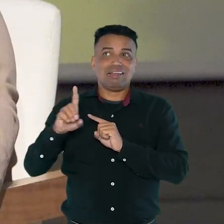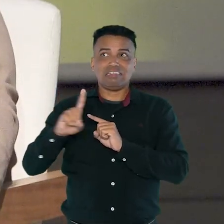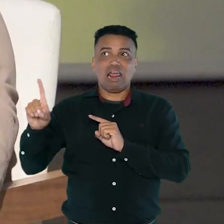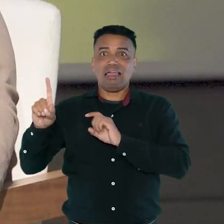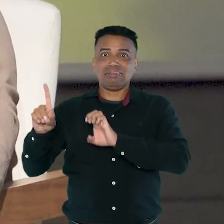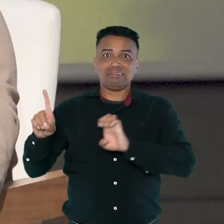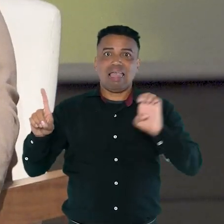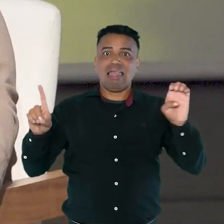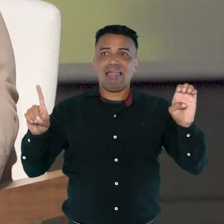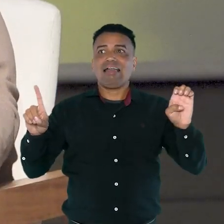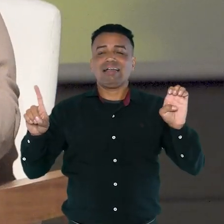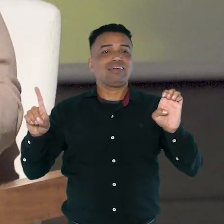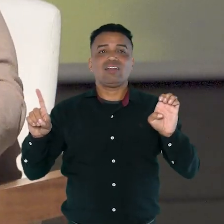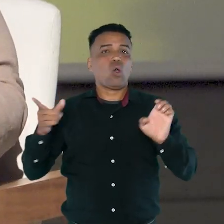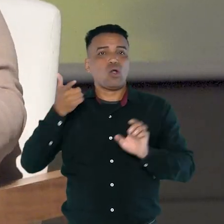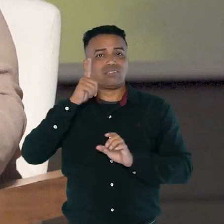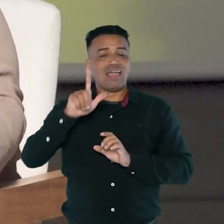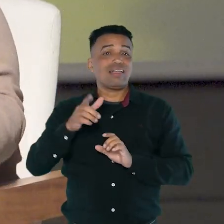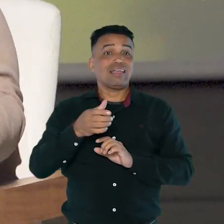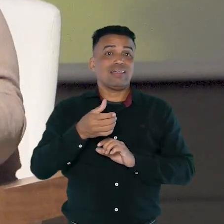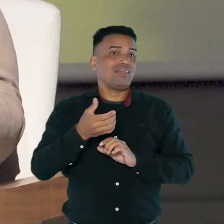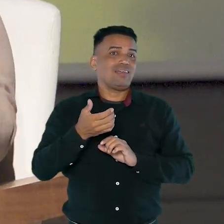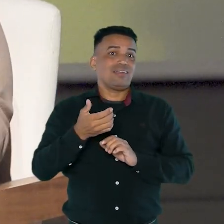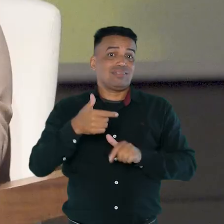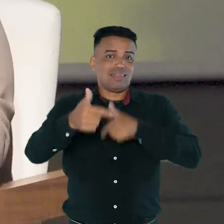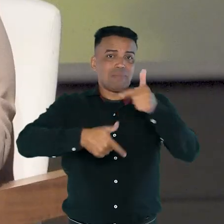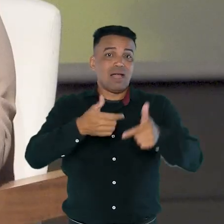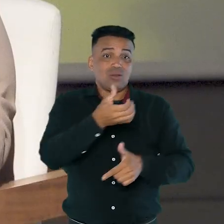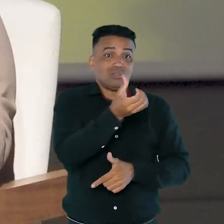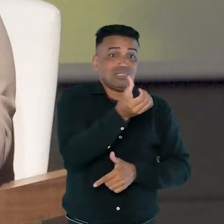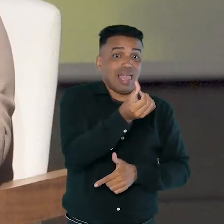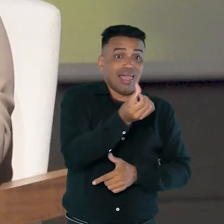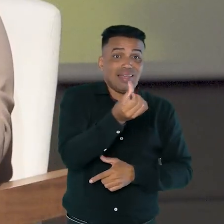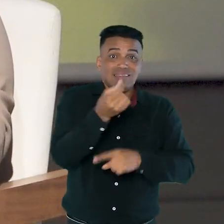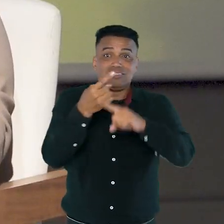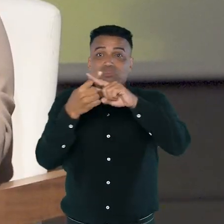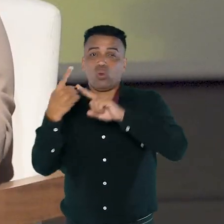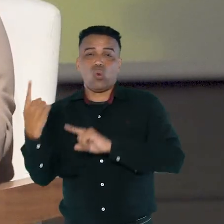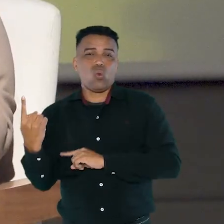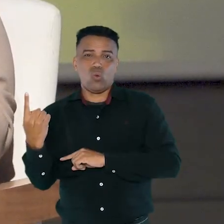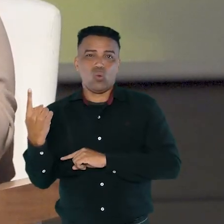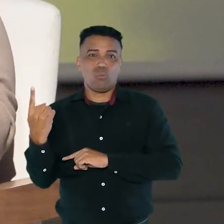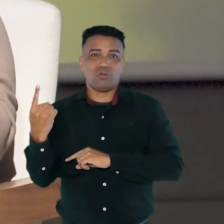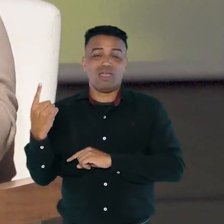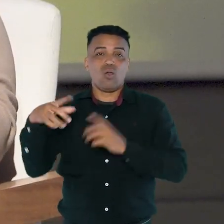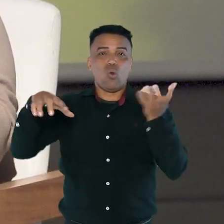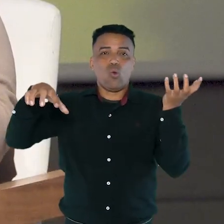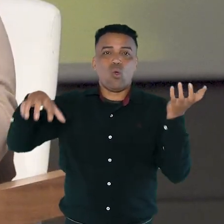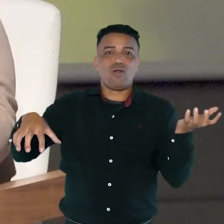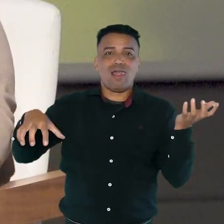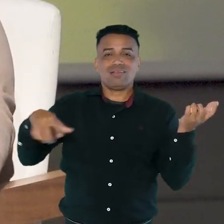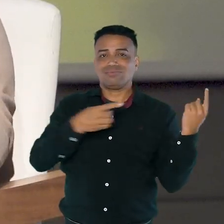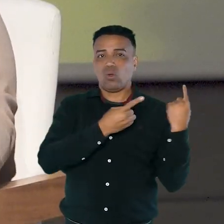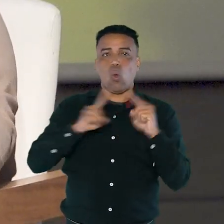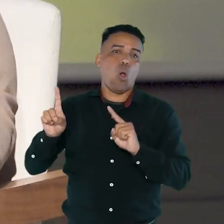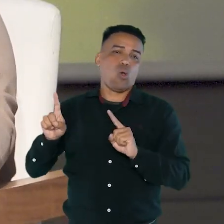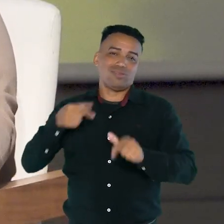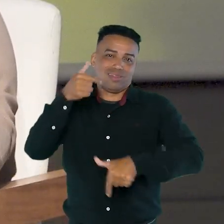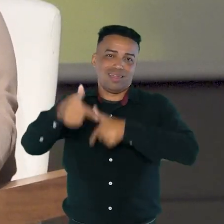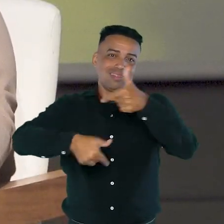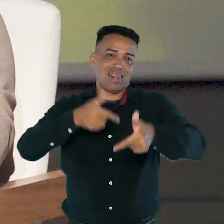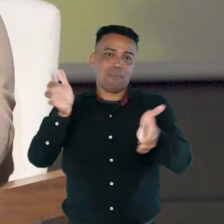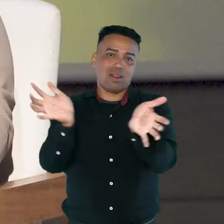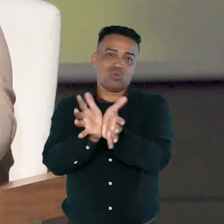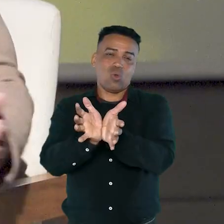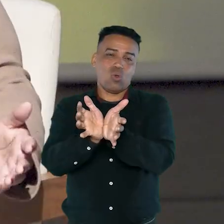a escala 6x1, porque tem um Congresso que não joga conosco. Eles não estão nem aí para nós,